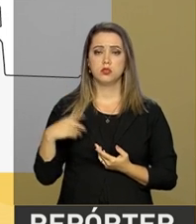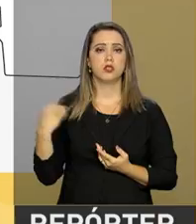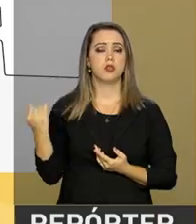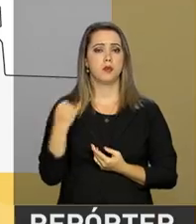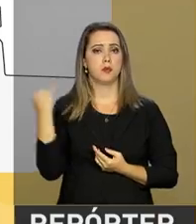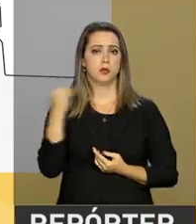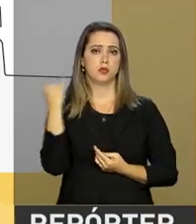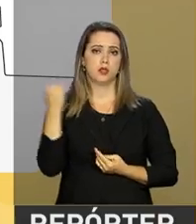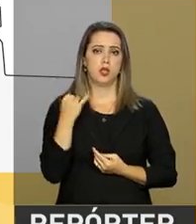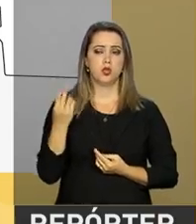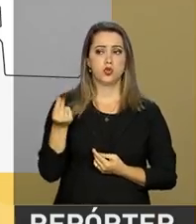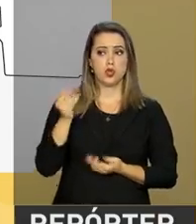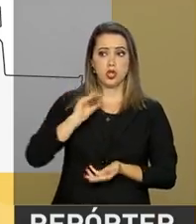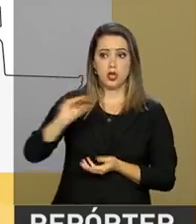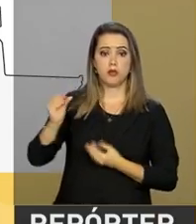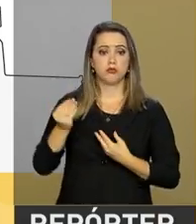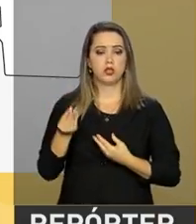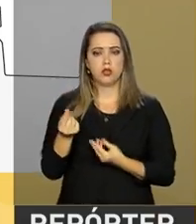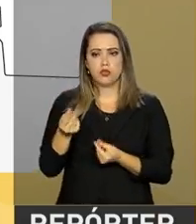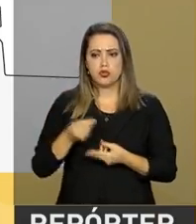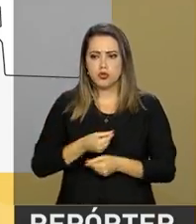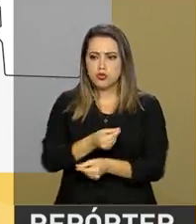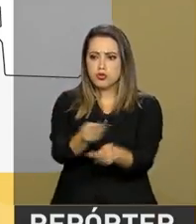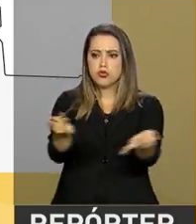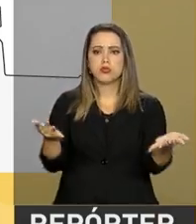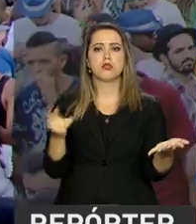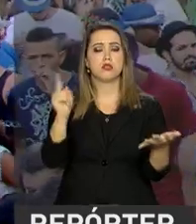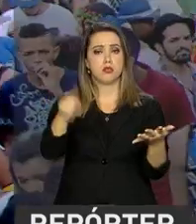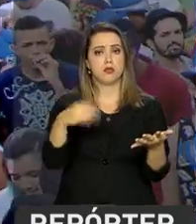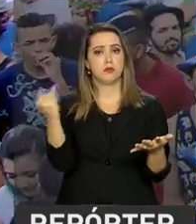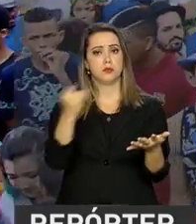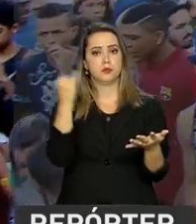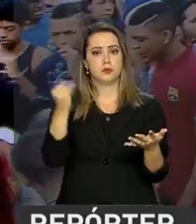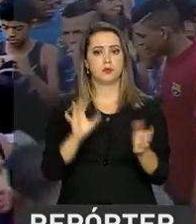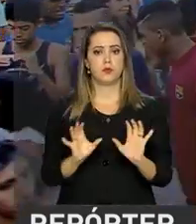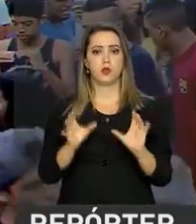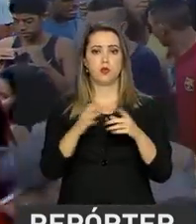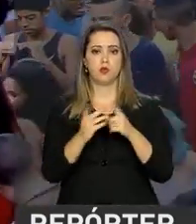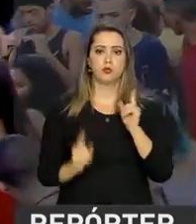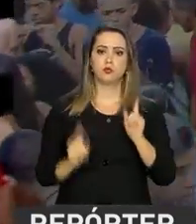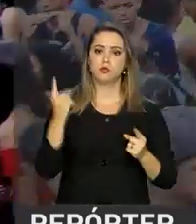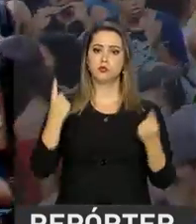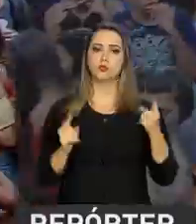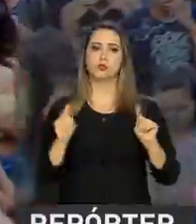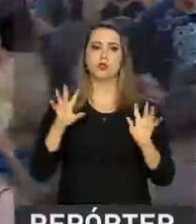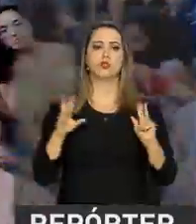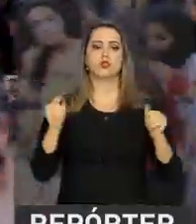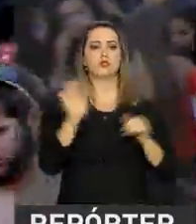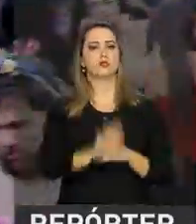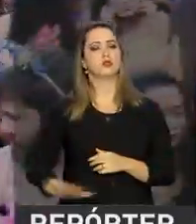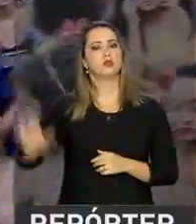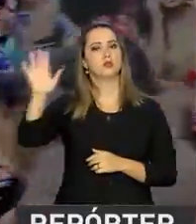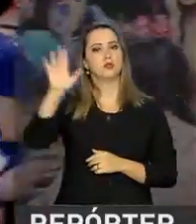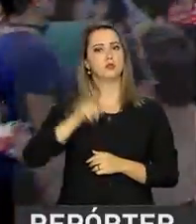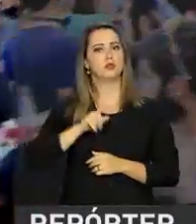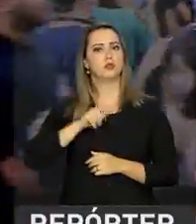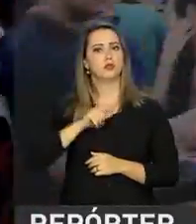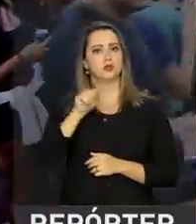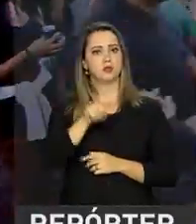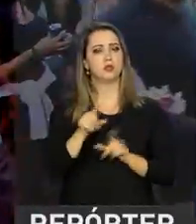um grande investimento que nós estamos fazendo e fazemos todos os anos, né? Os blocos de todo o país terão